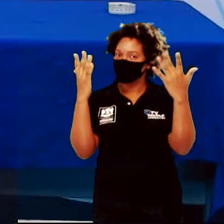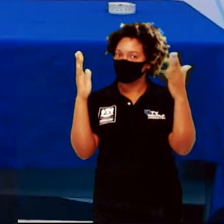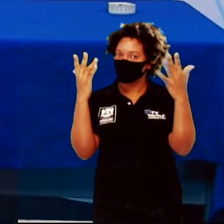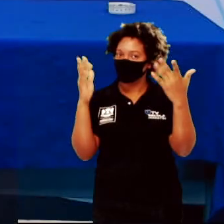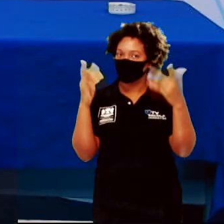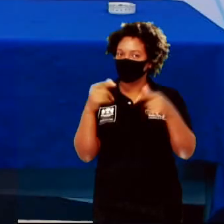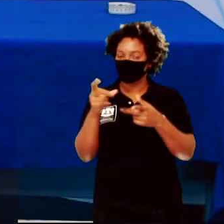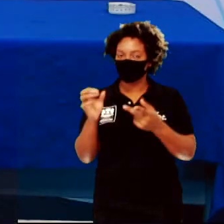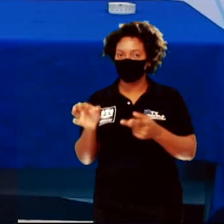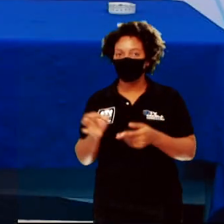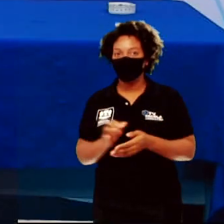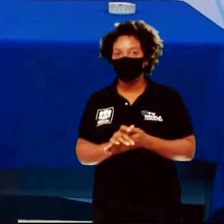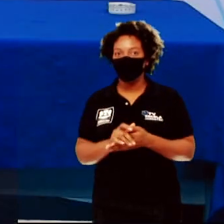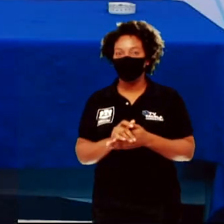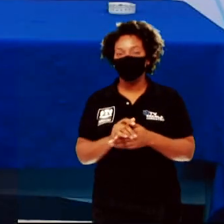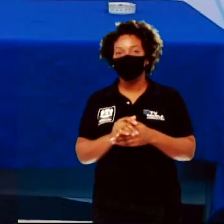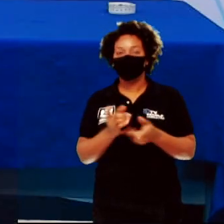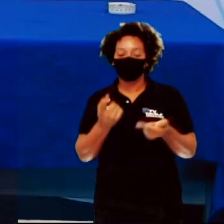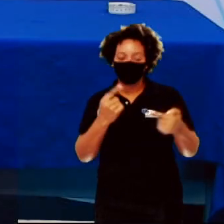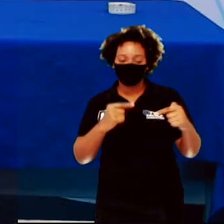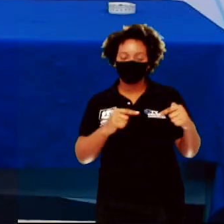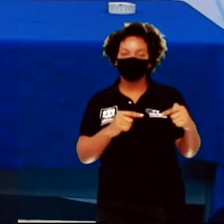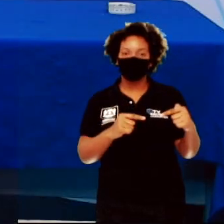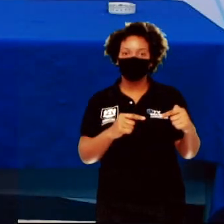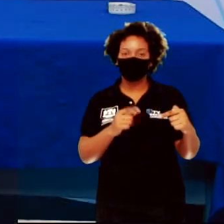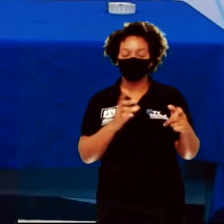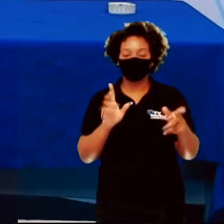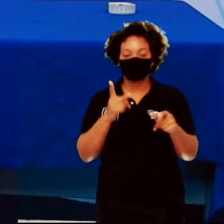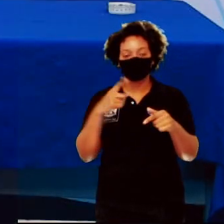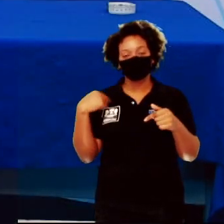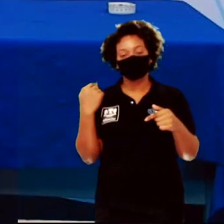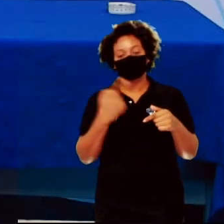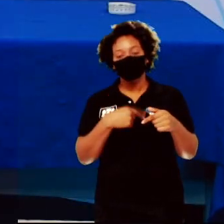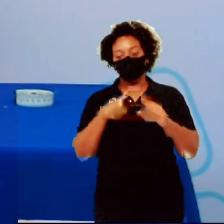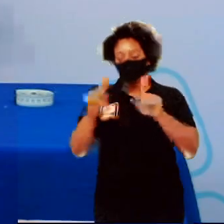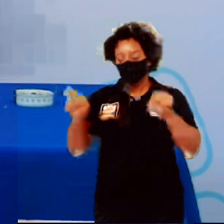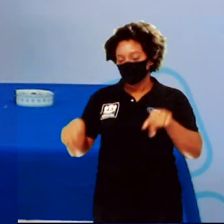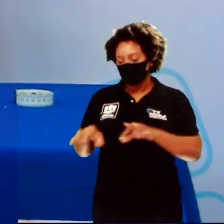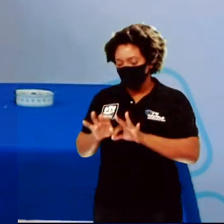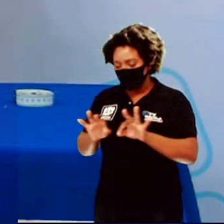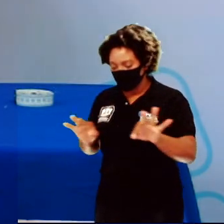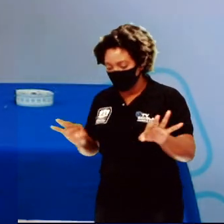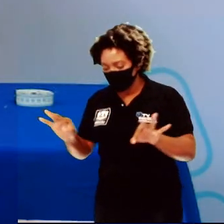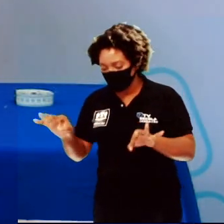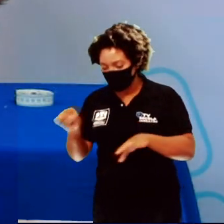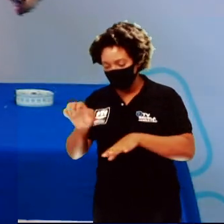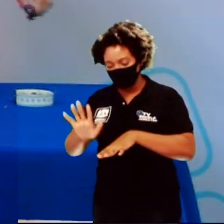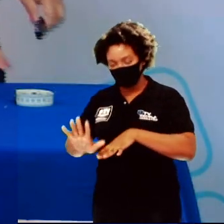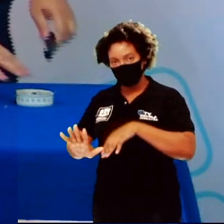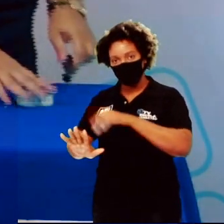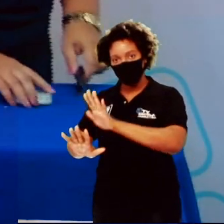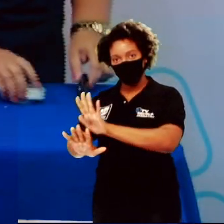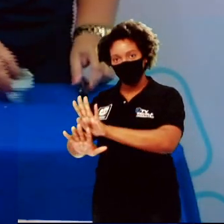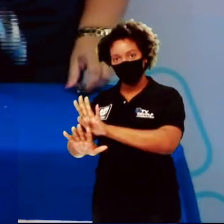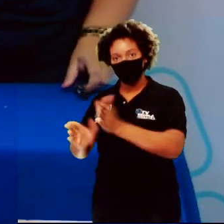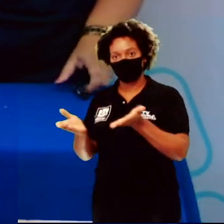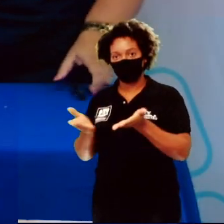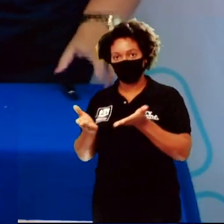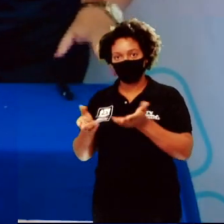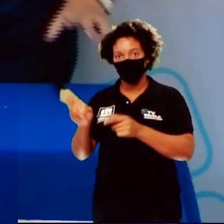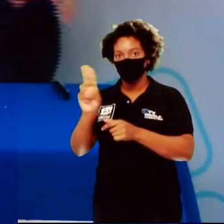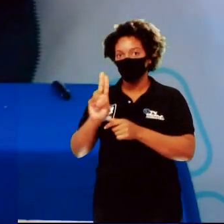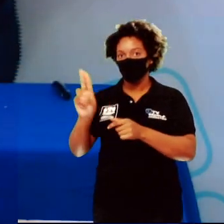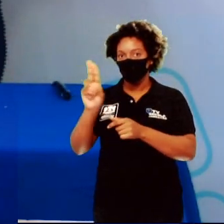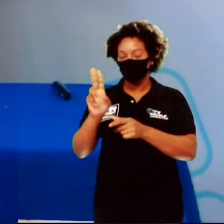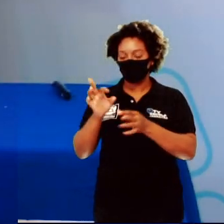mas antes do nosso desafio, nós medimos a mesa aqui logo no começo em palmos. Agora, eu vou utilizar a